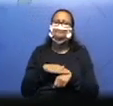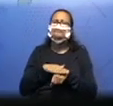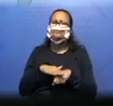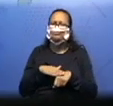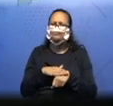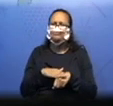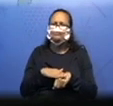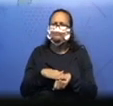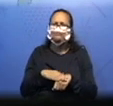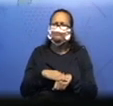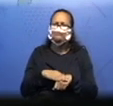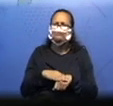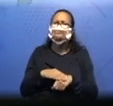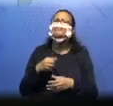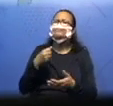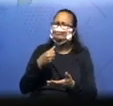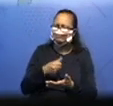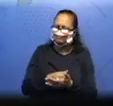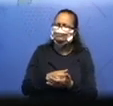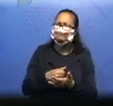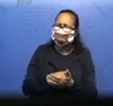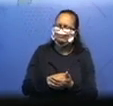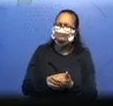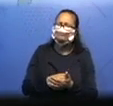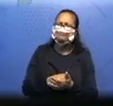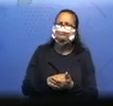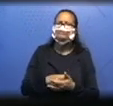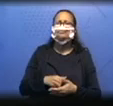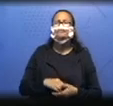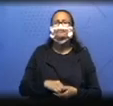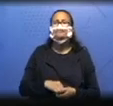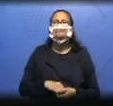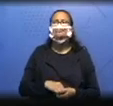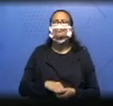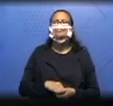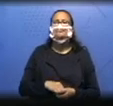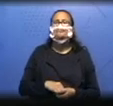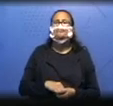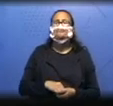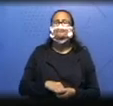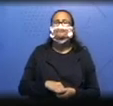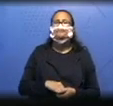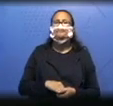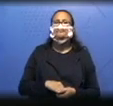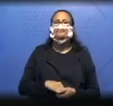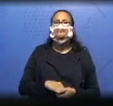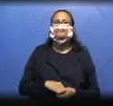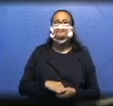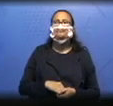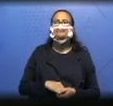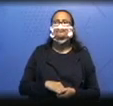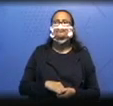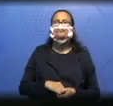Um conversando com o outro. Não, nós vamos patrocinar ele sim, vamos buscar território. Seguindo.